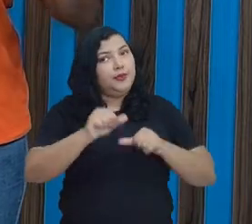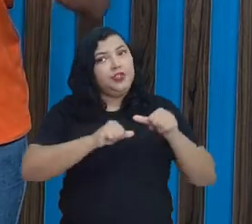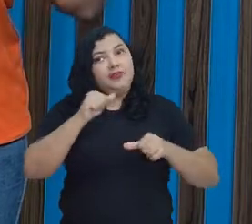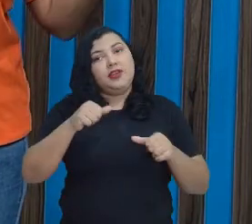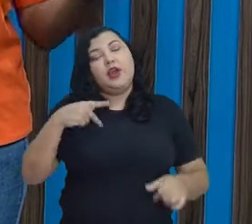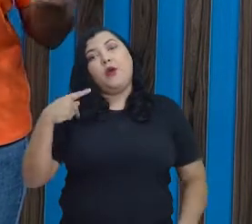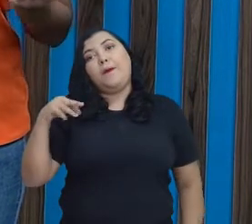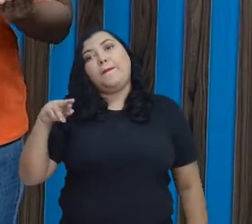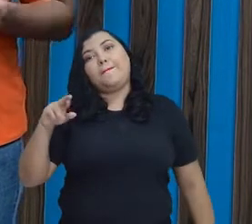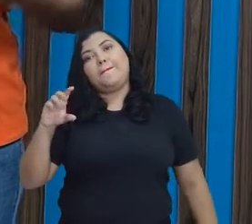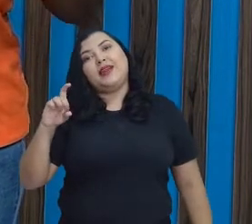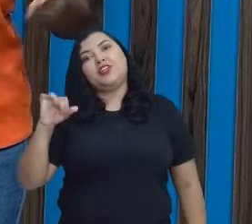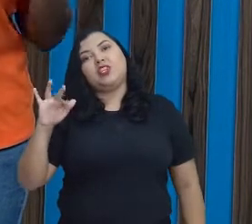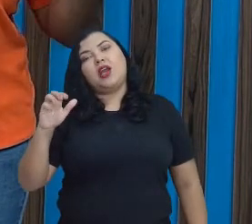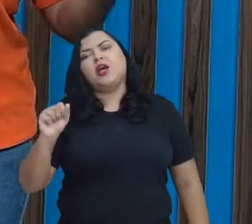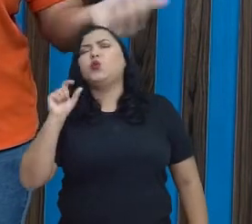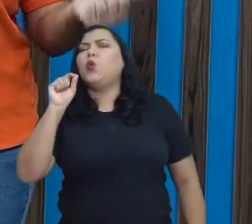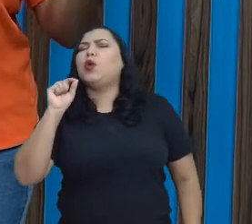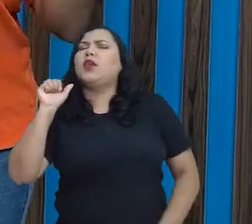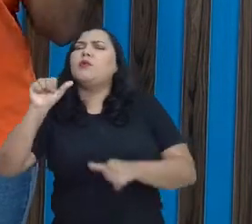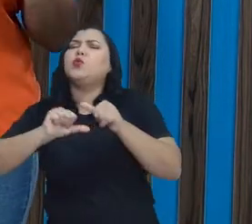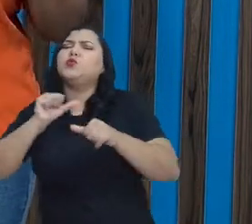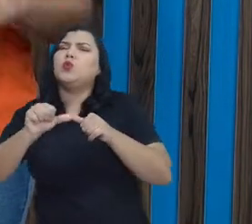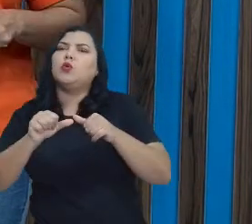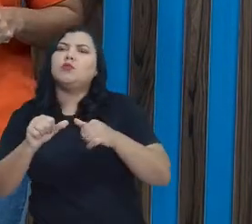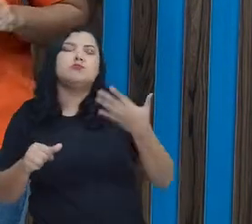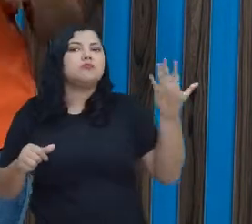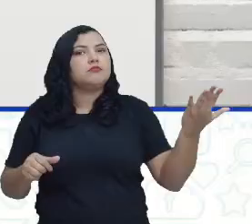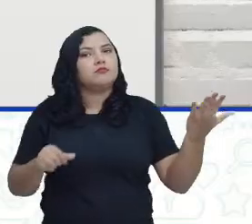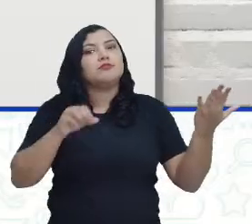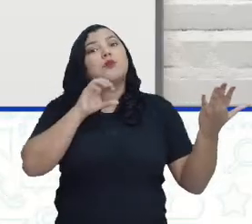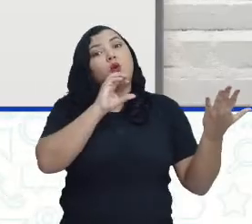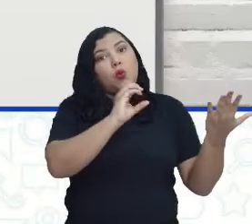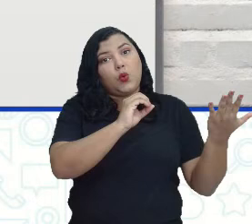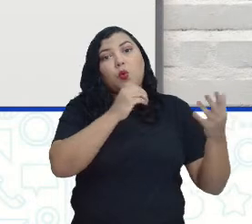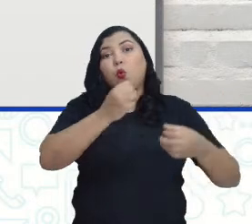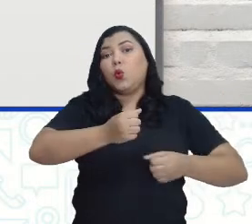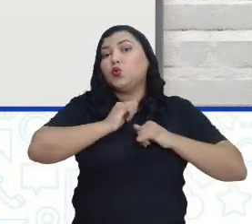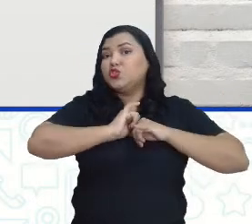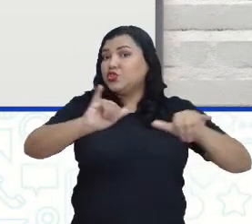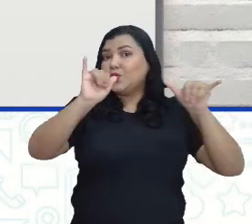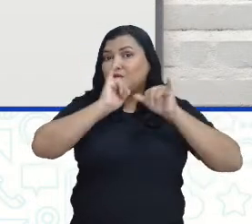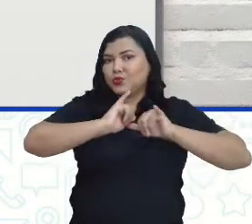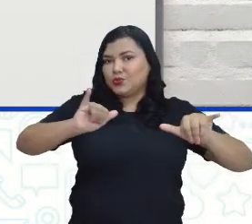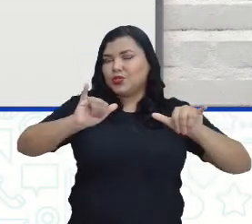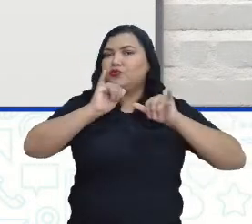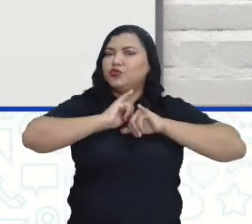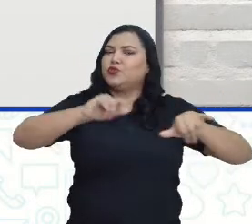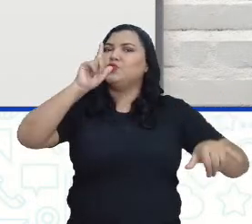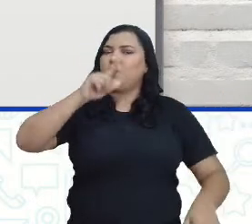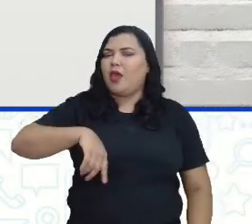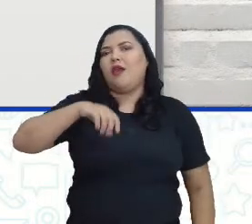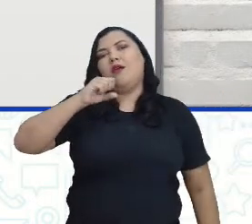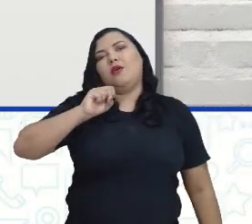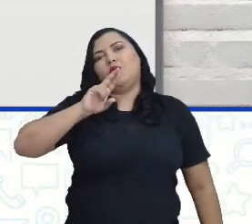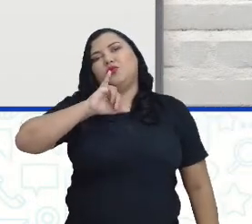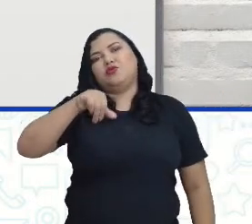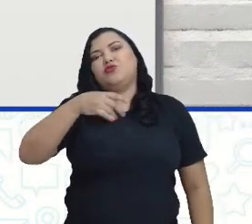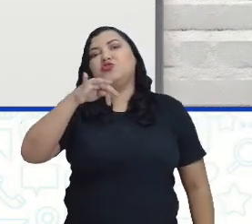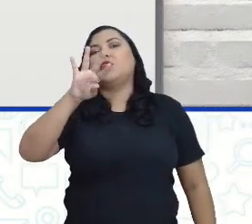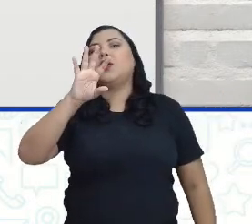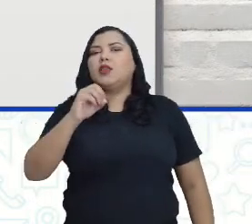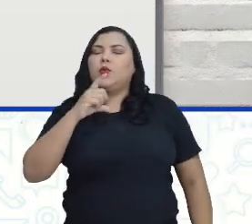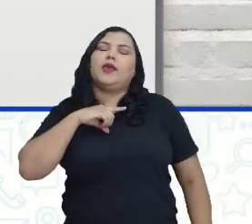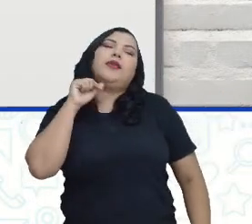ó, quem ou o que foi modificado? O discurso. Logo, o discurso é o sujeito, é aquele que sofre ação,